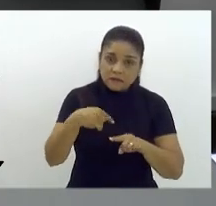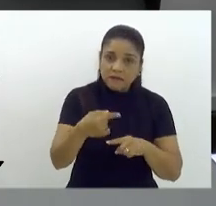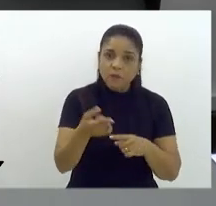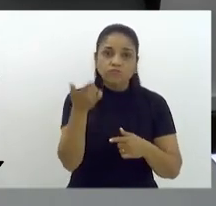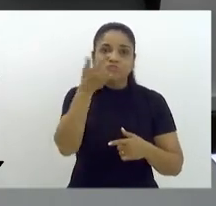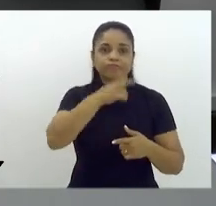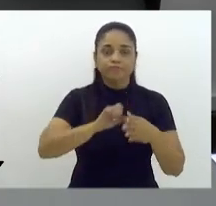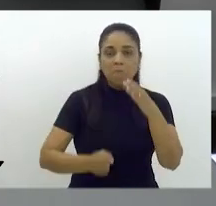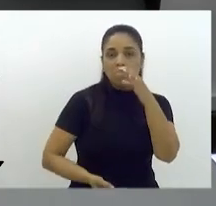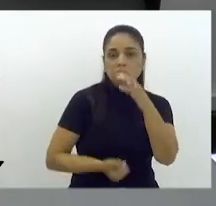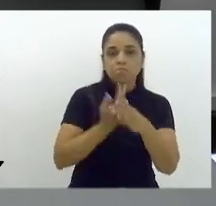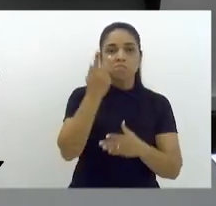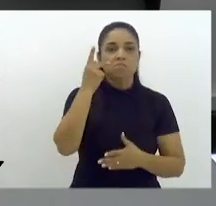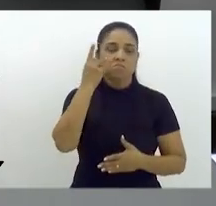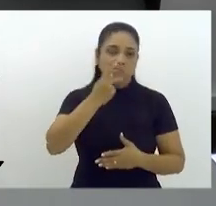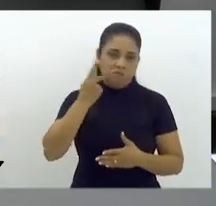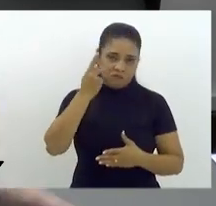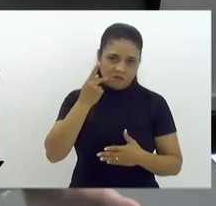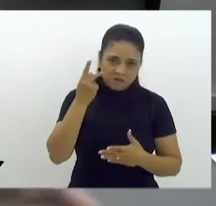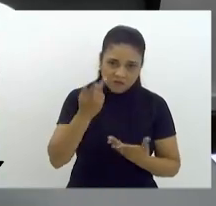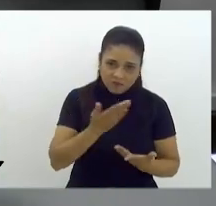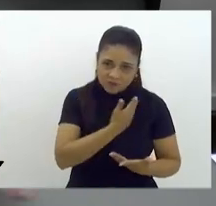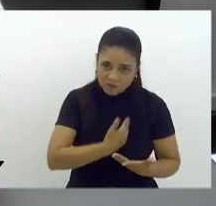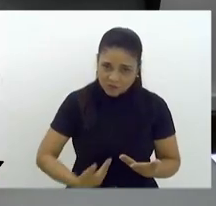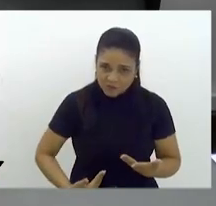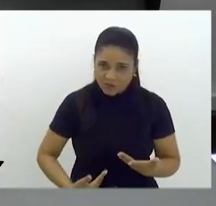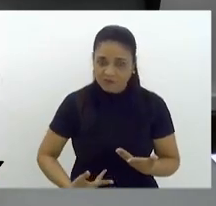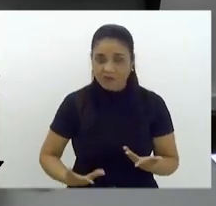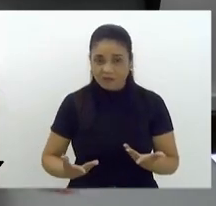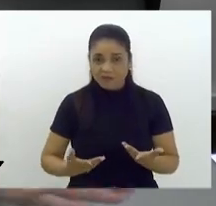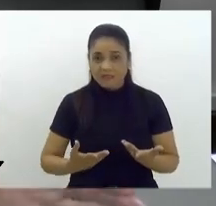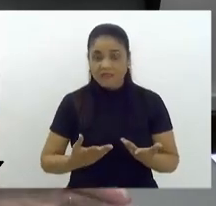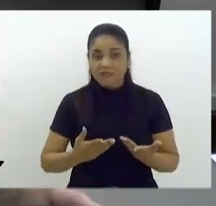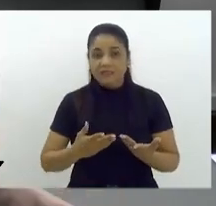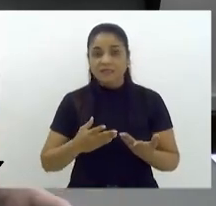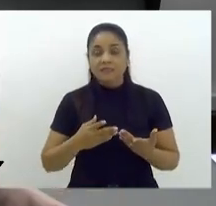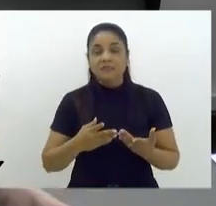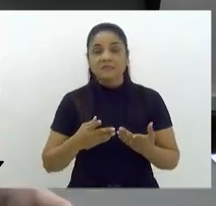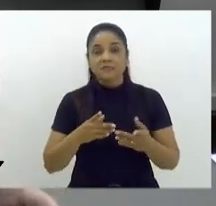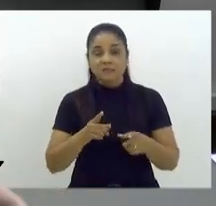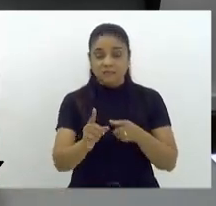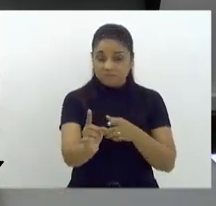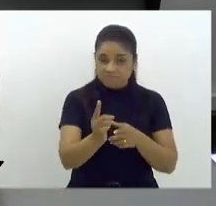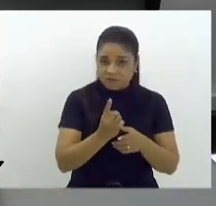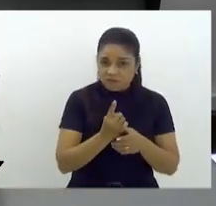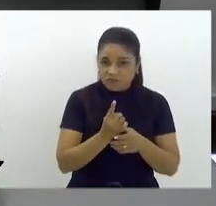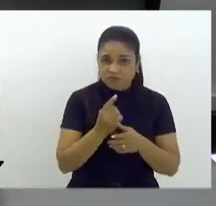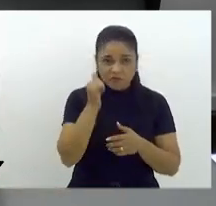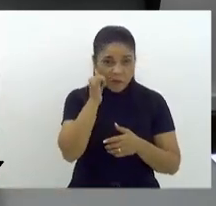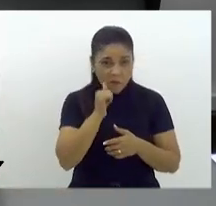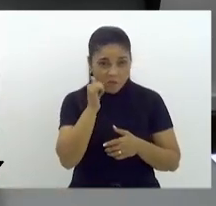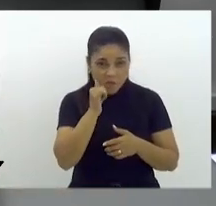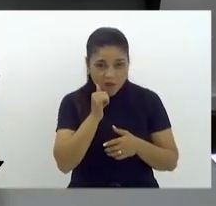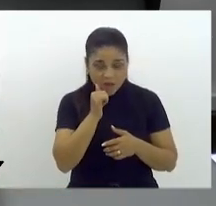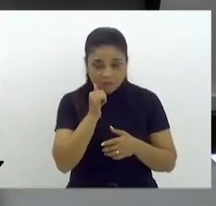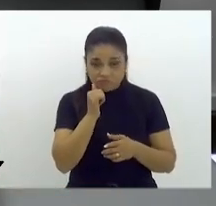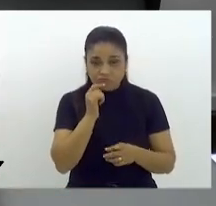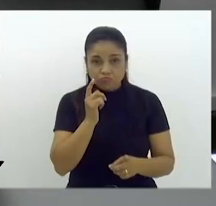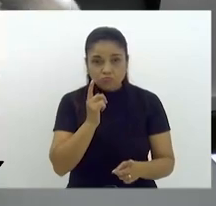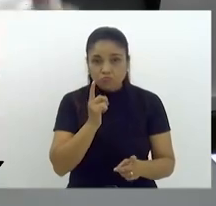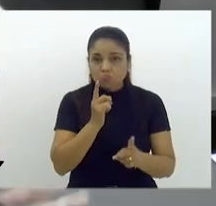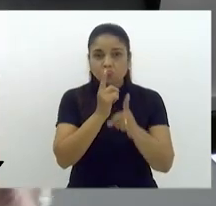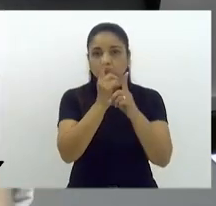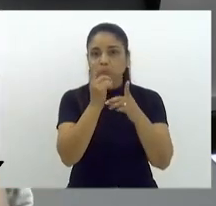é preciso que a gente consiga identificar E aí se a porta se na hora que entra né que os casos entram eles não são identificados adequadamente